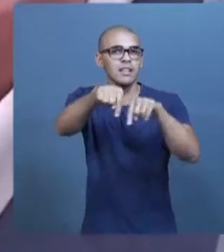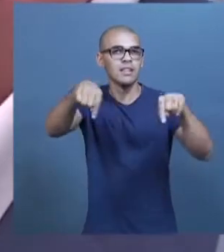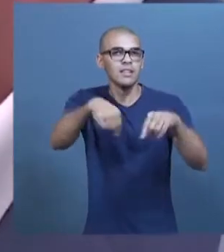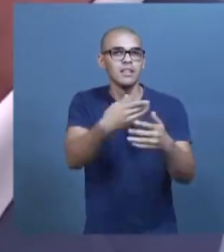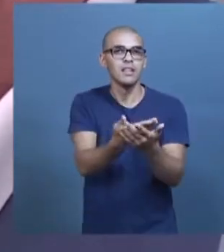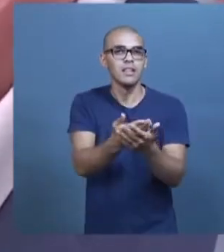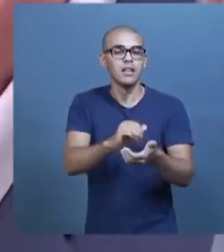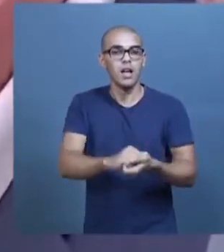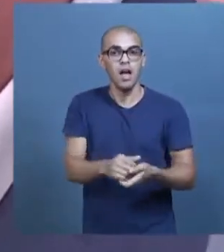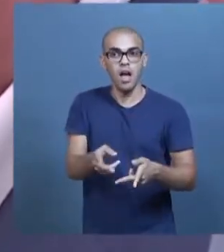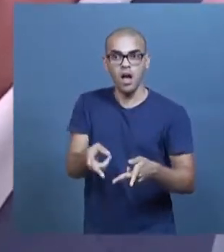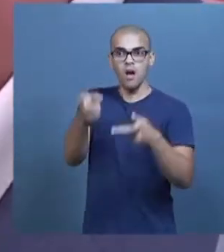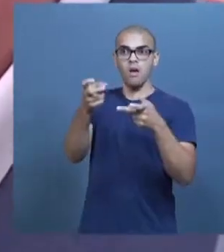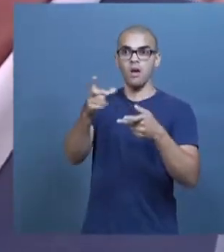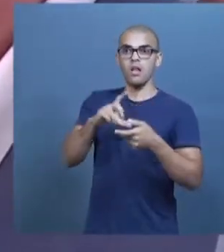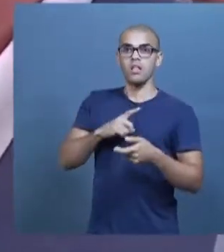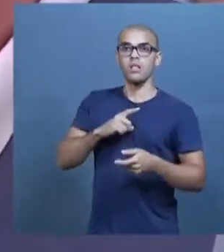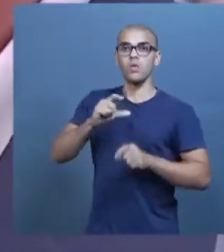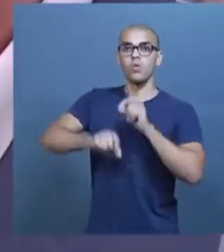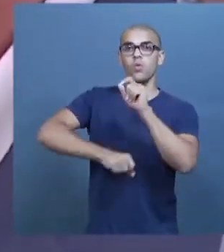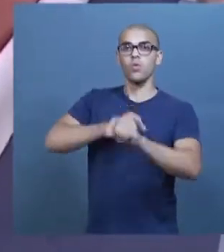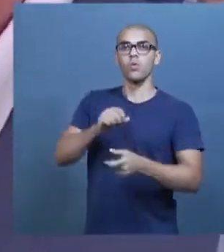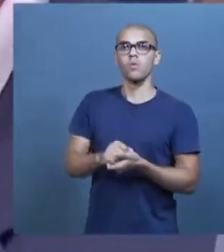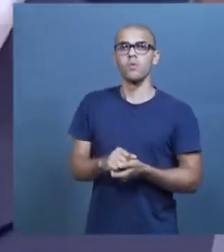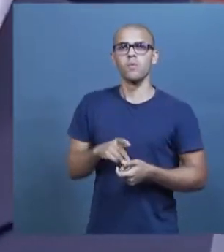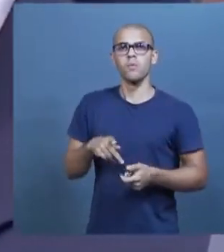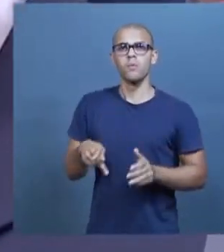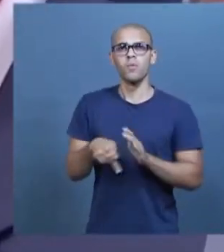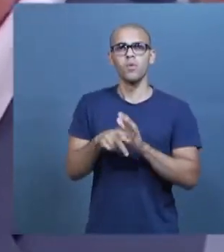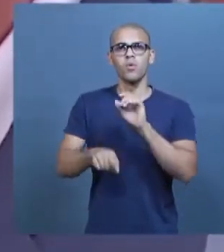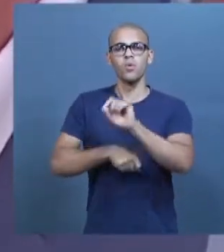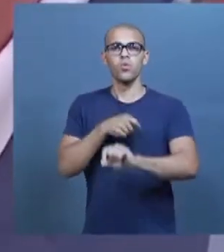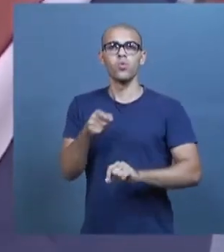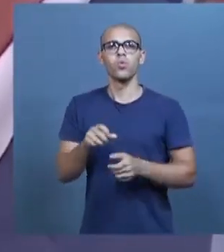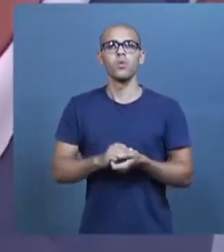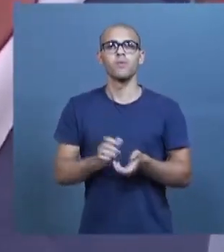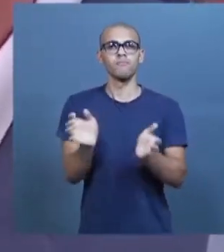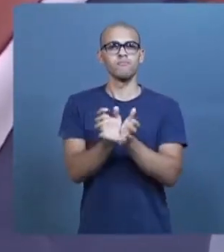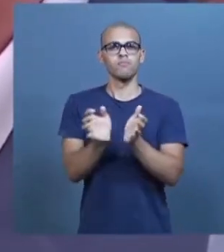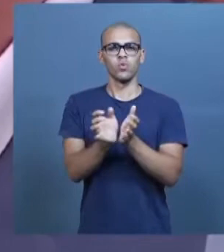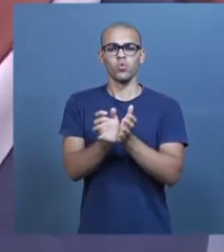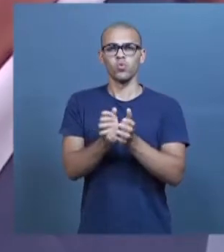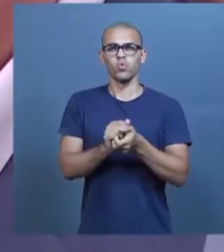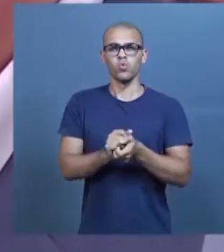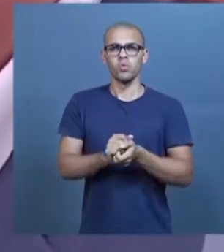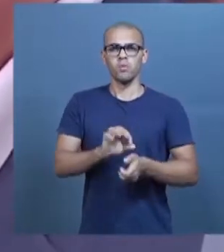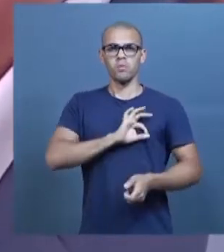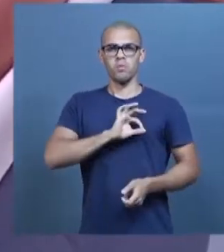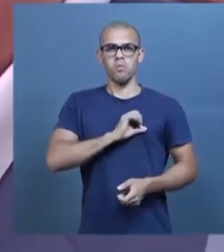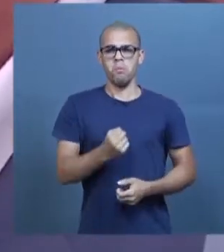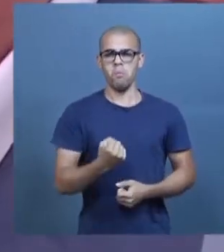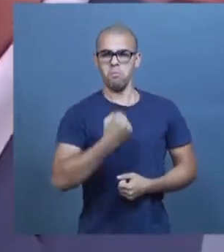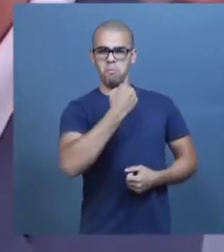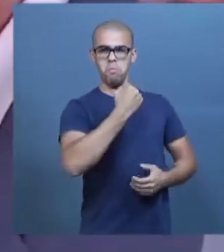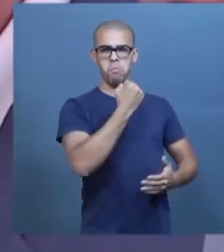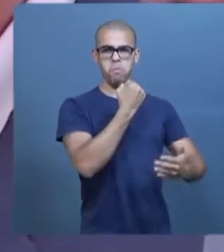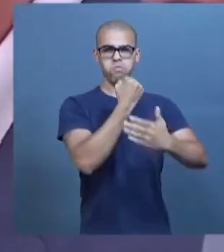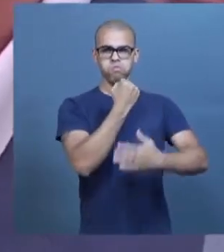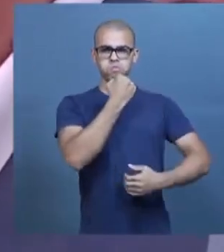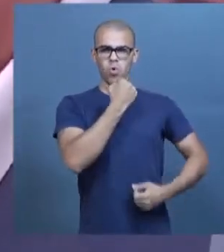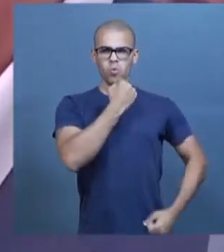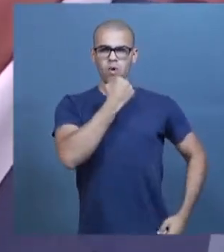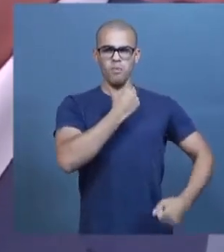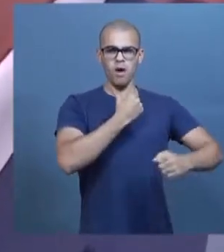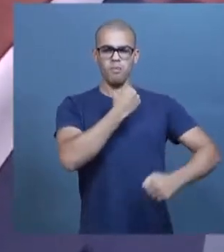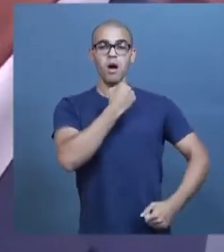força tática, com escudo, como é feito o investimento numa situação desse tipo, e cometem ali o suicídio, não está